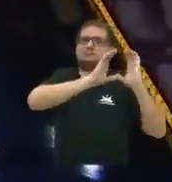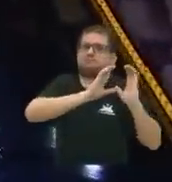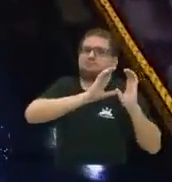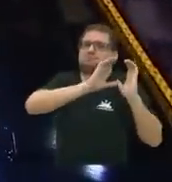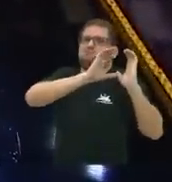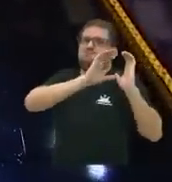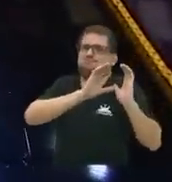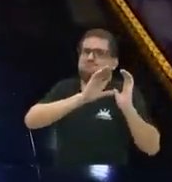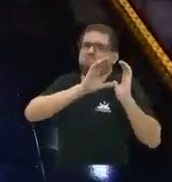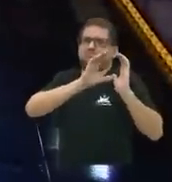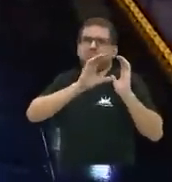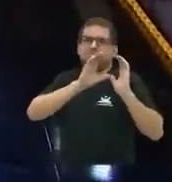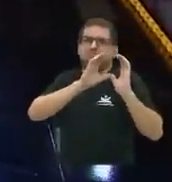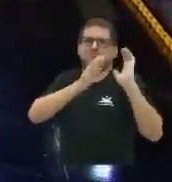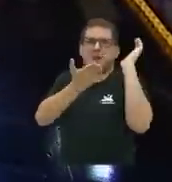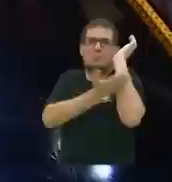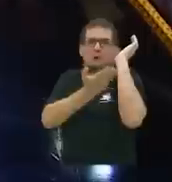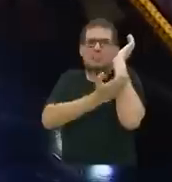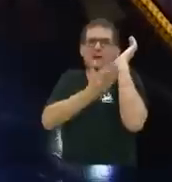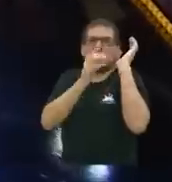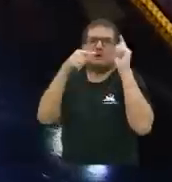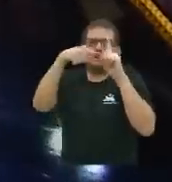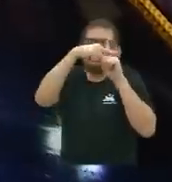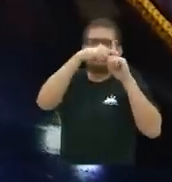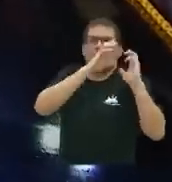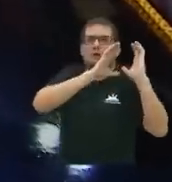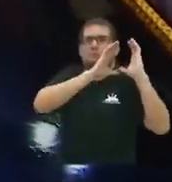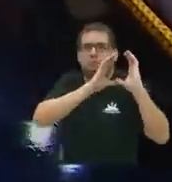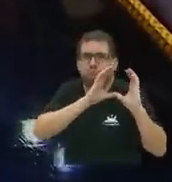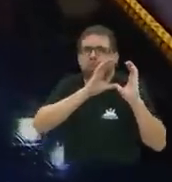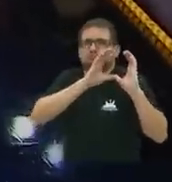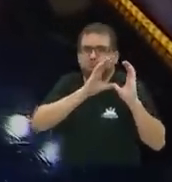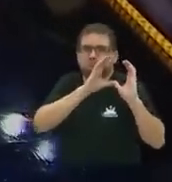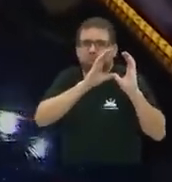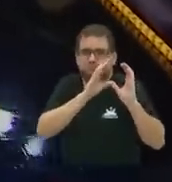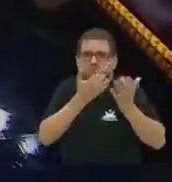Só o madeiro? Não. Não.